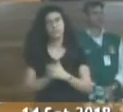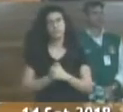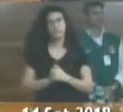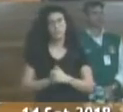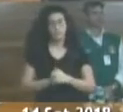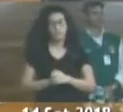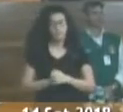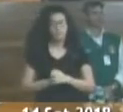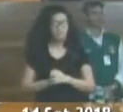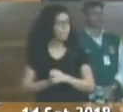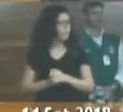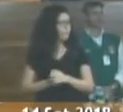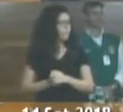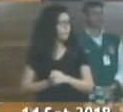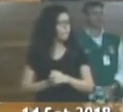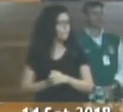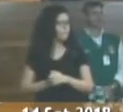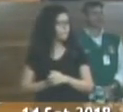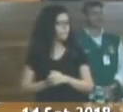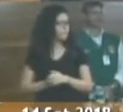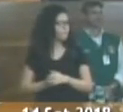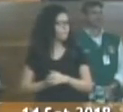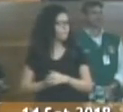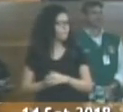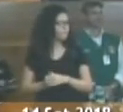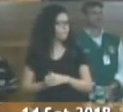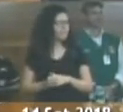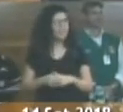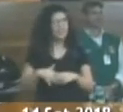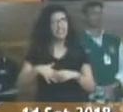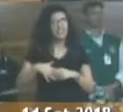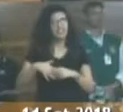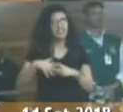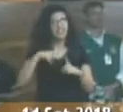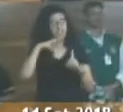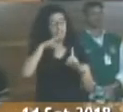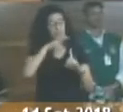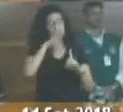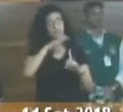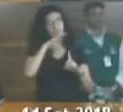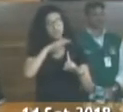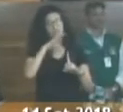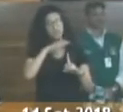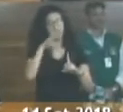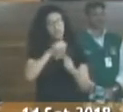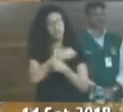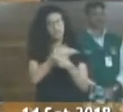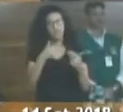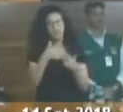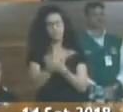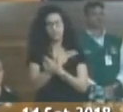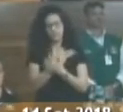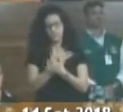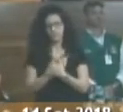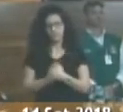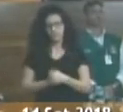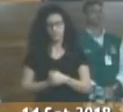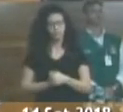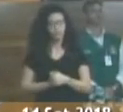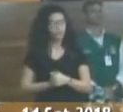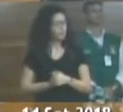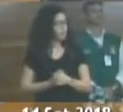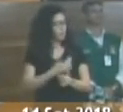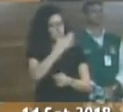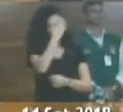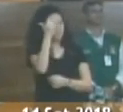cultura. E essas tensões e essas pressões, elas se manifestam de muitas formas, né? Quem aqui